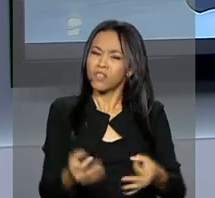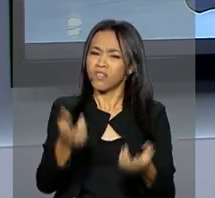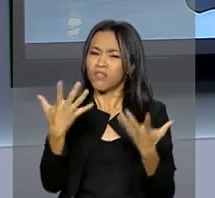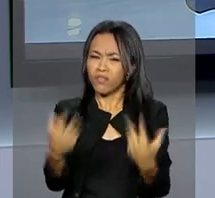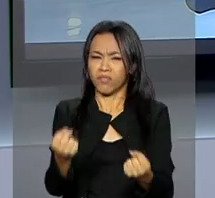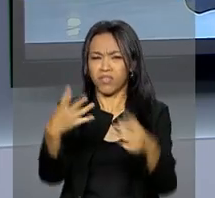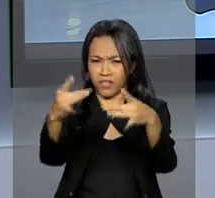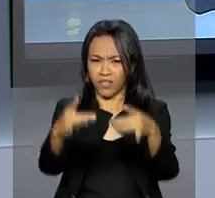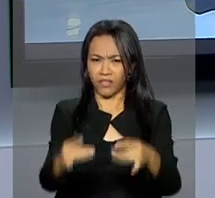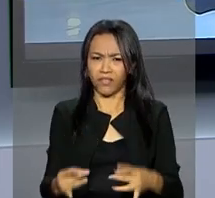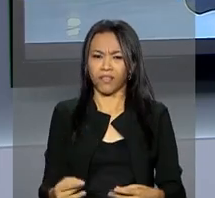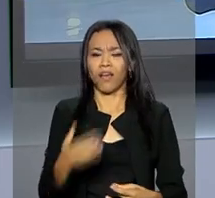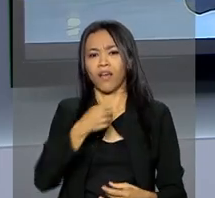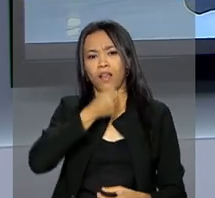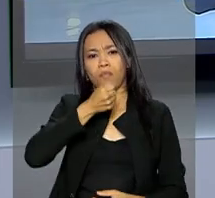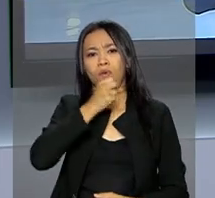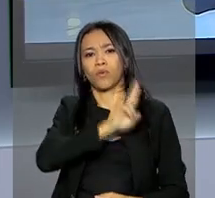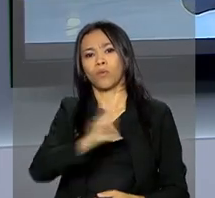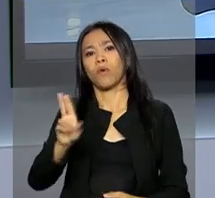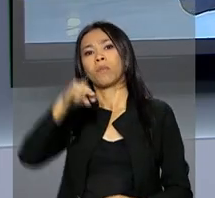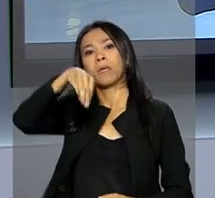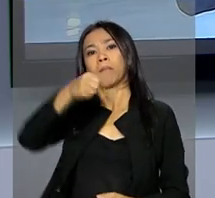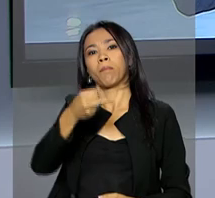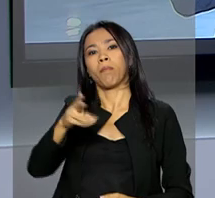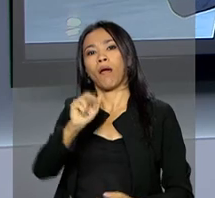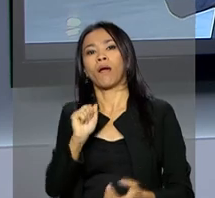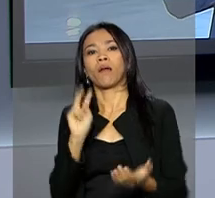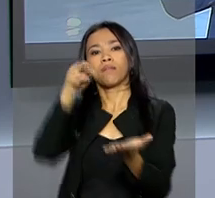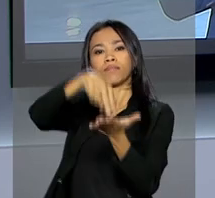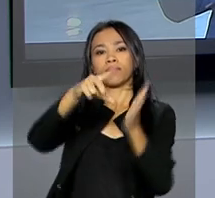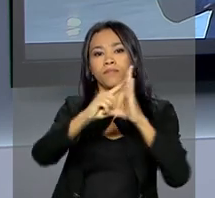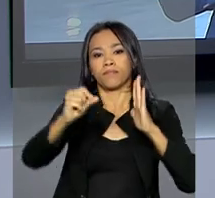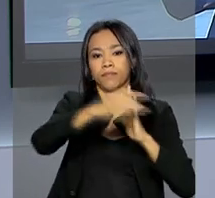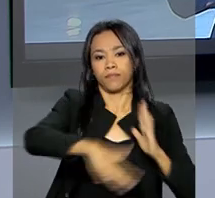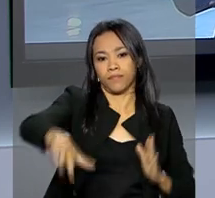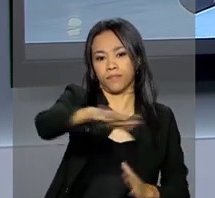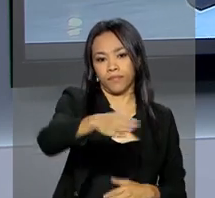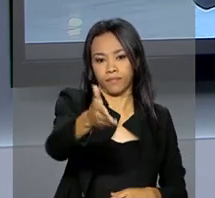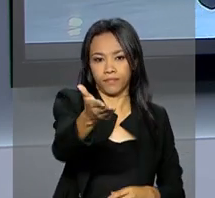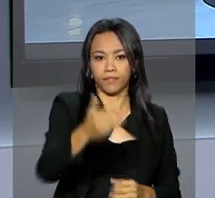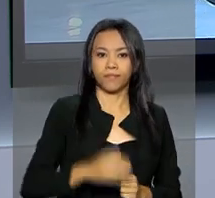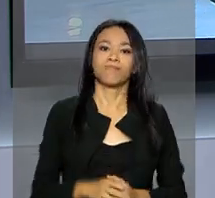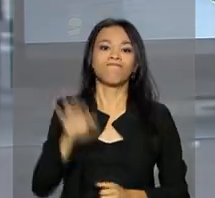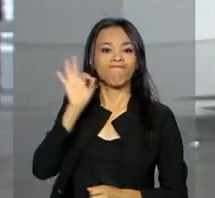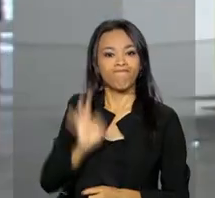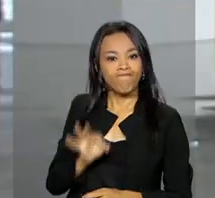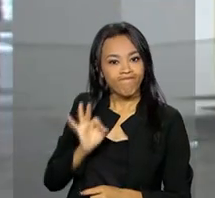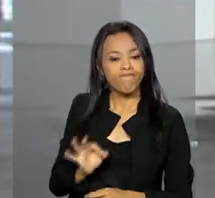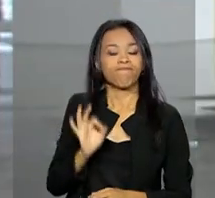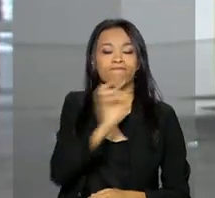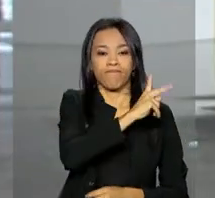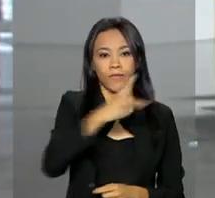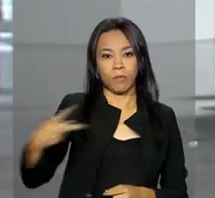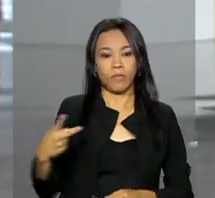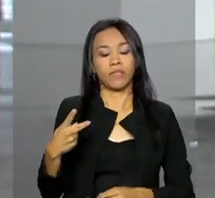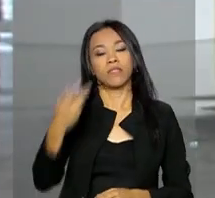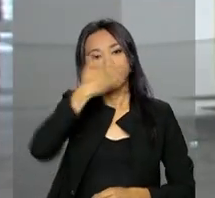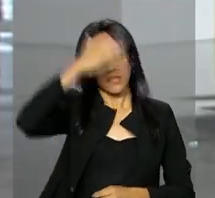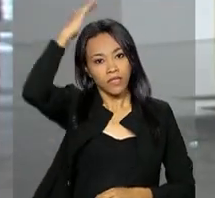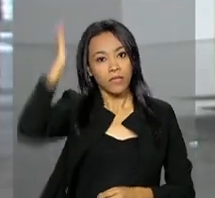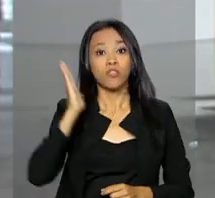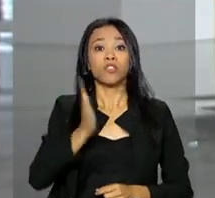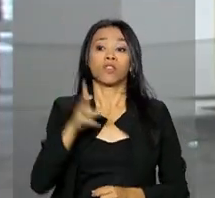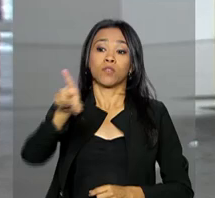Mara kenup Oi Mara mais uma vez bom dia para você olá Leandro É isso mesmo Olha o presidente Michel Temer